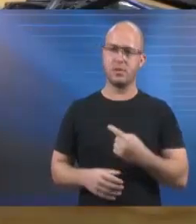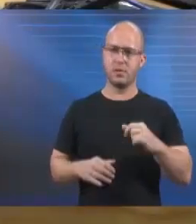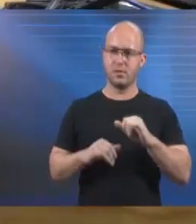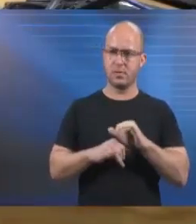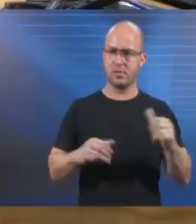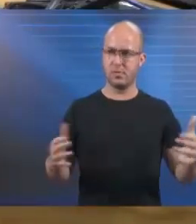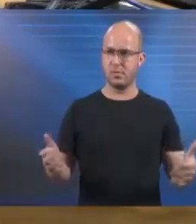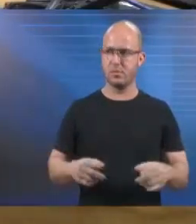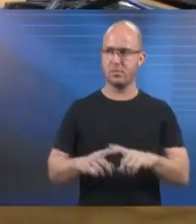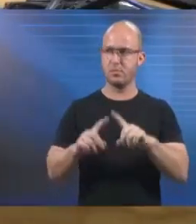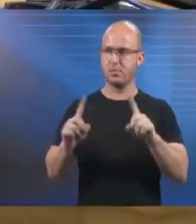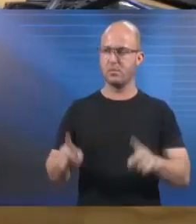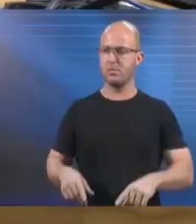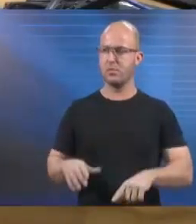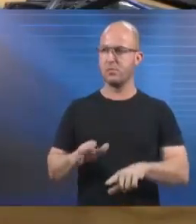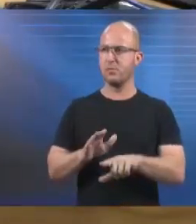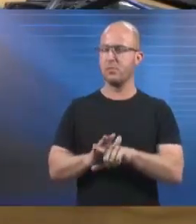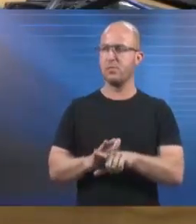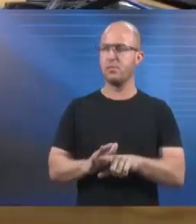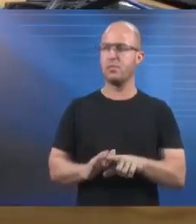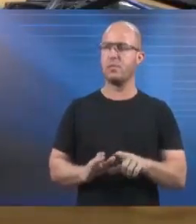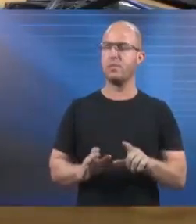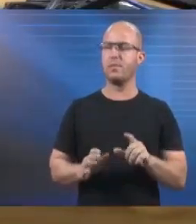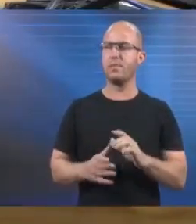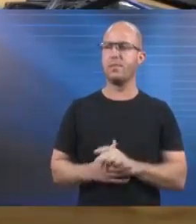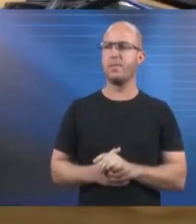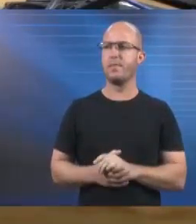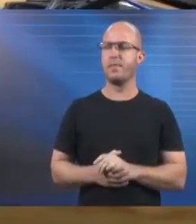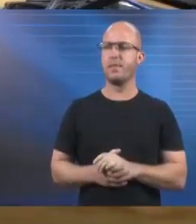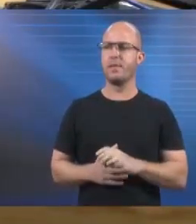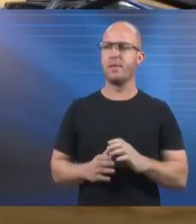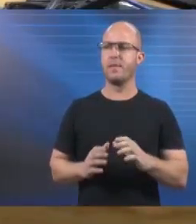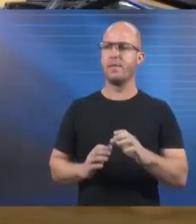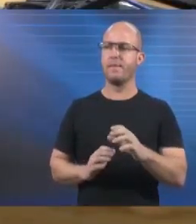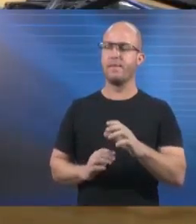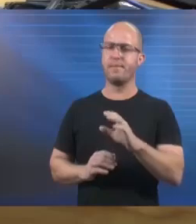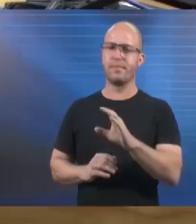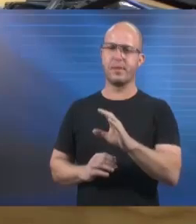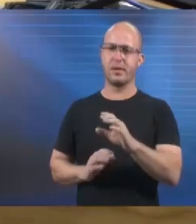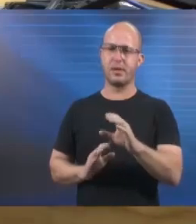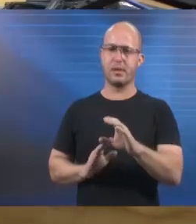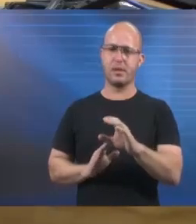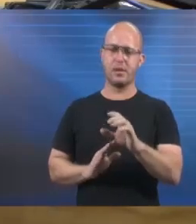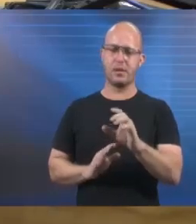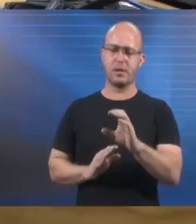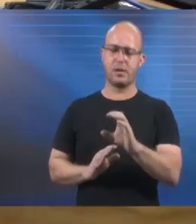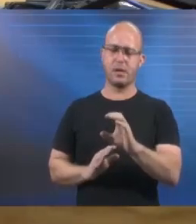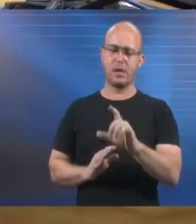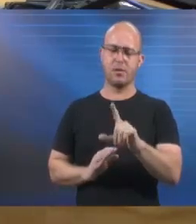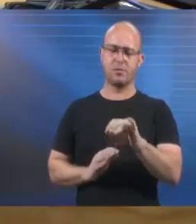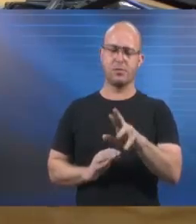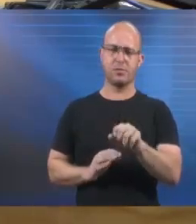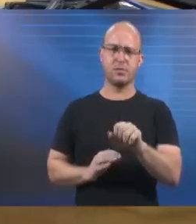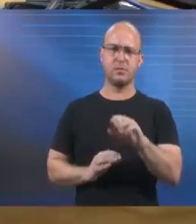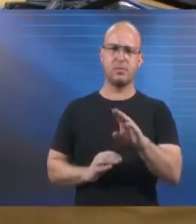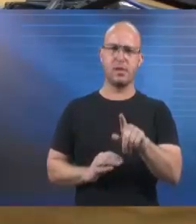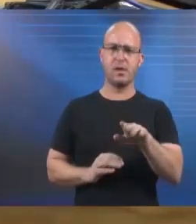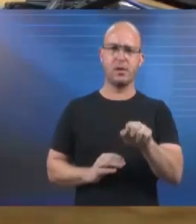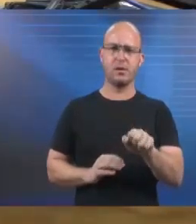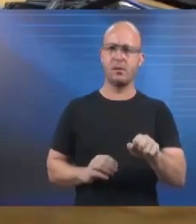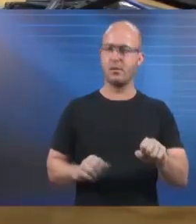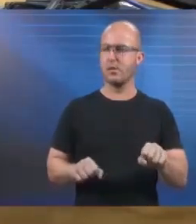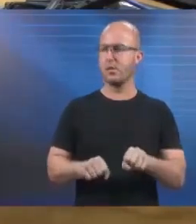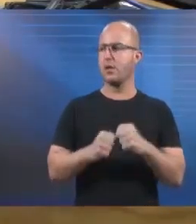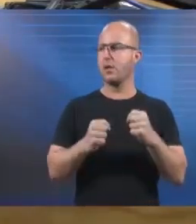el projeto de lei pelo fim da da cláusula de barreira ou pela quebra da cláusula de barreira para que seja